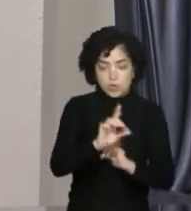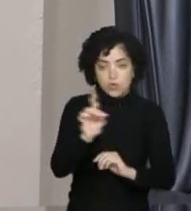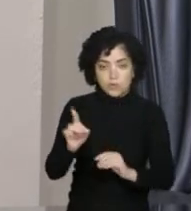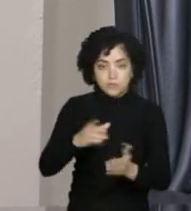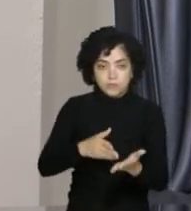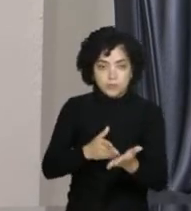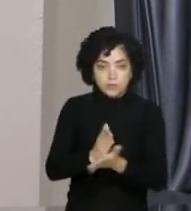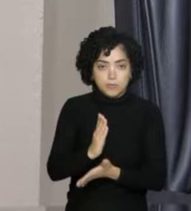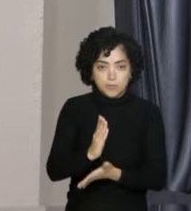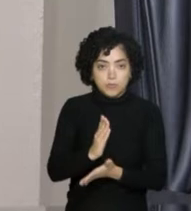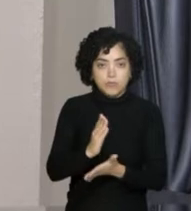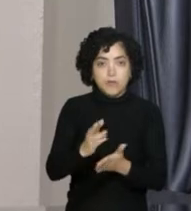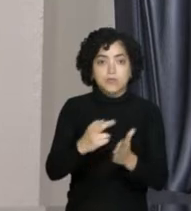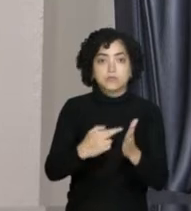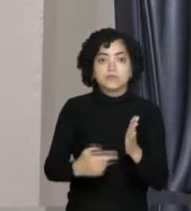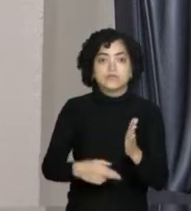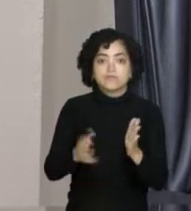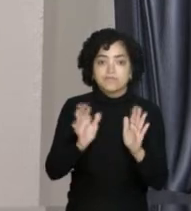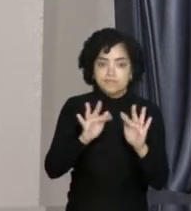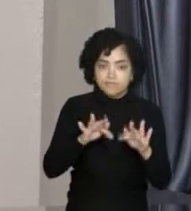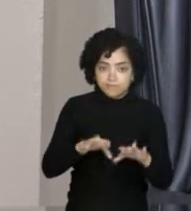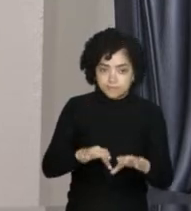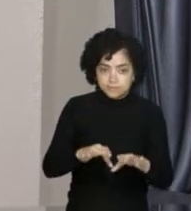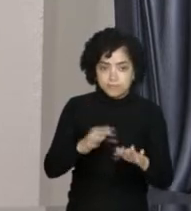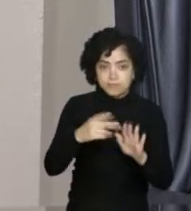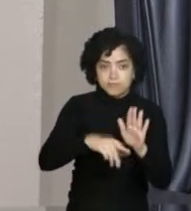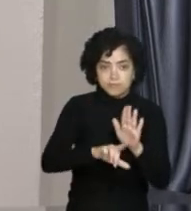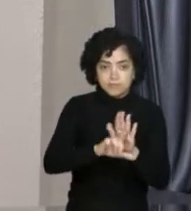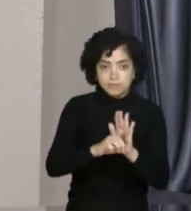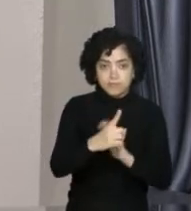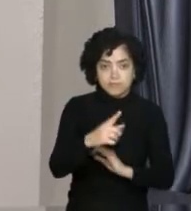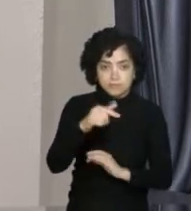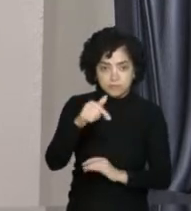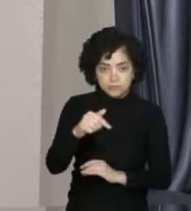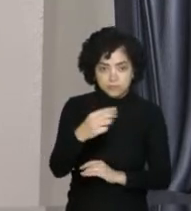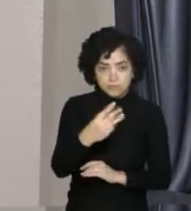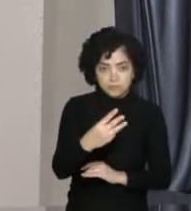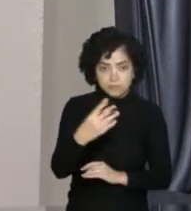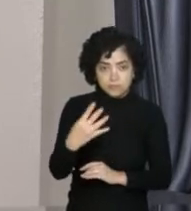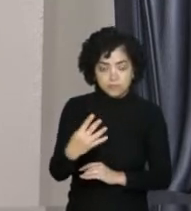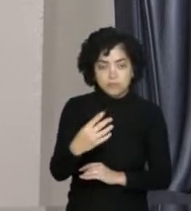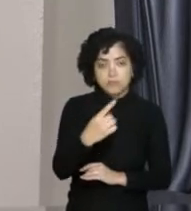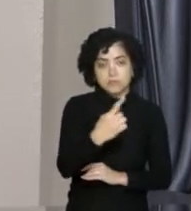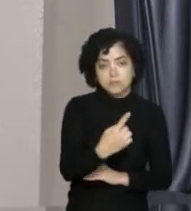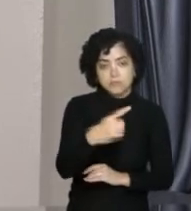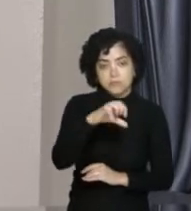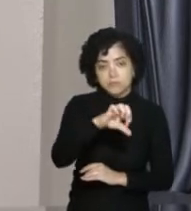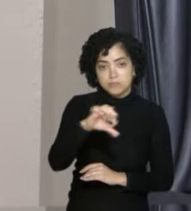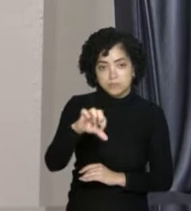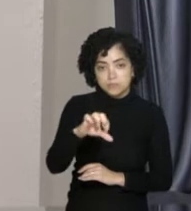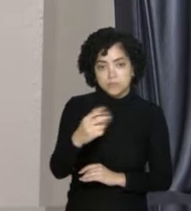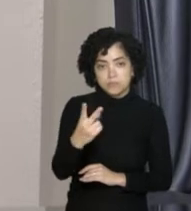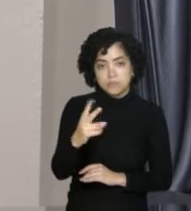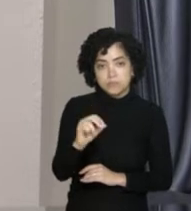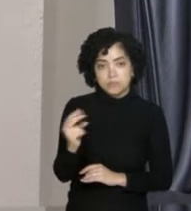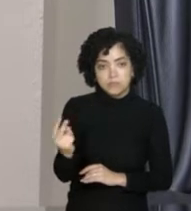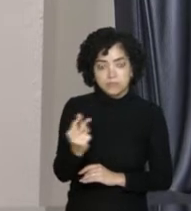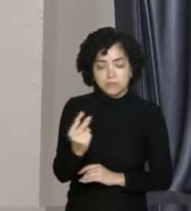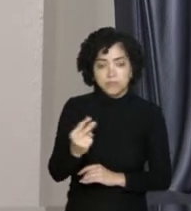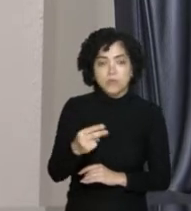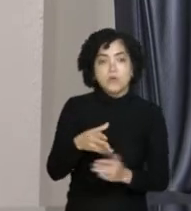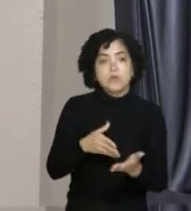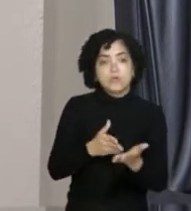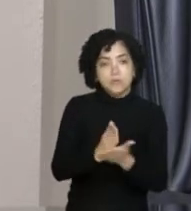redações finais e exaladas aos projetos de lei número 17, 34 e 199/2022. Foram aprovados os